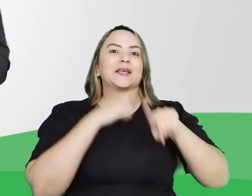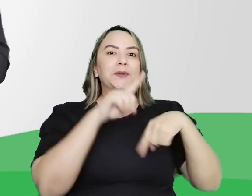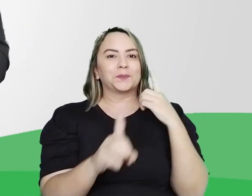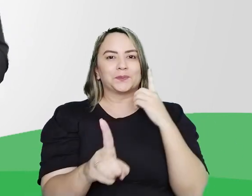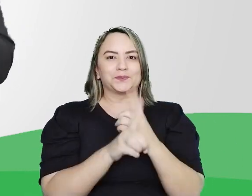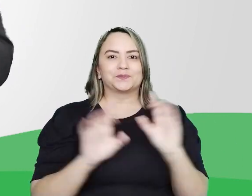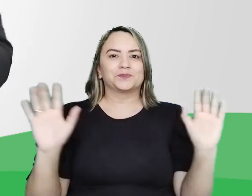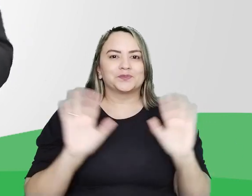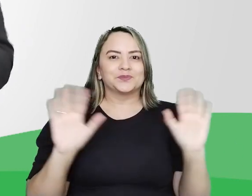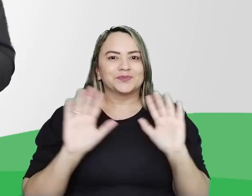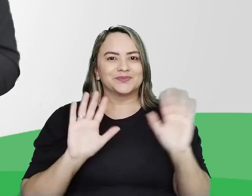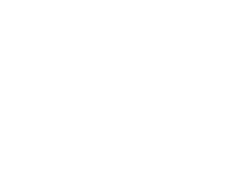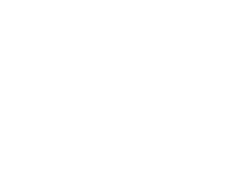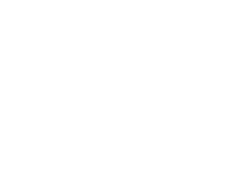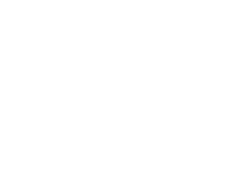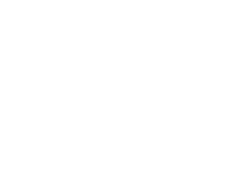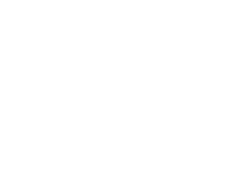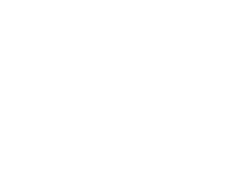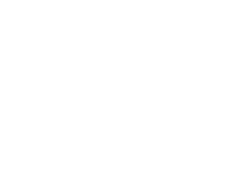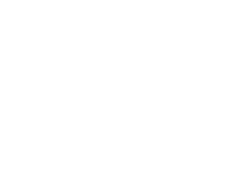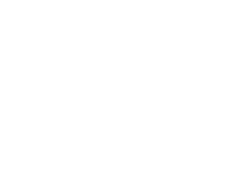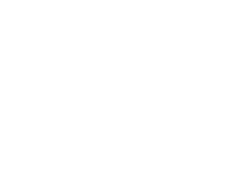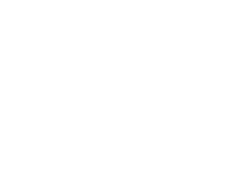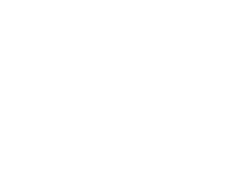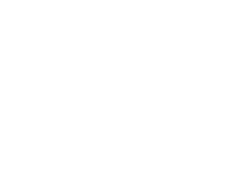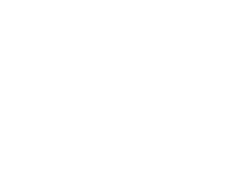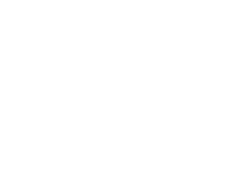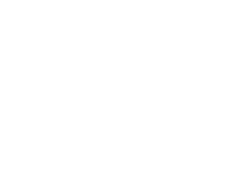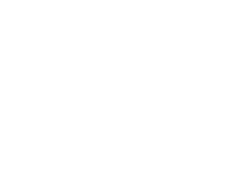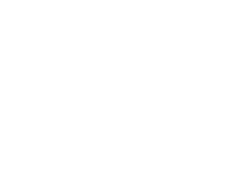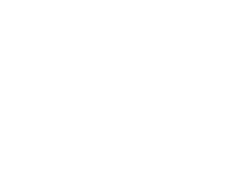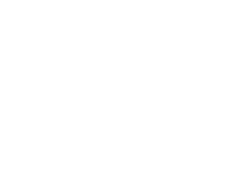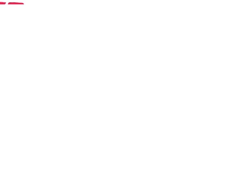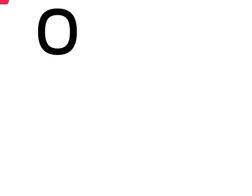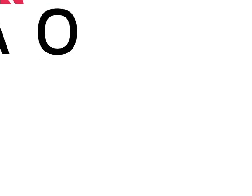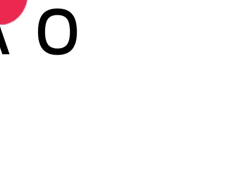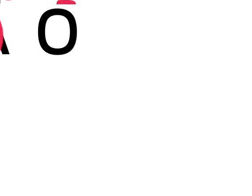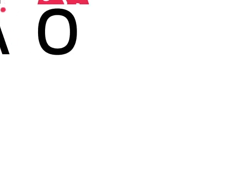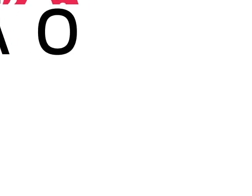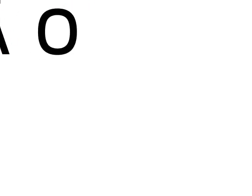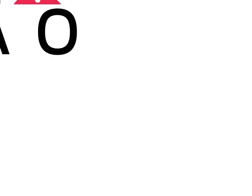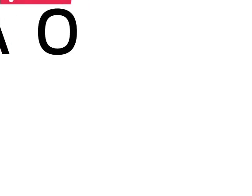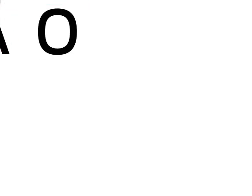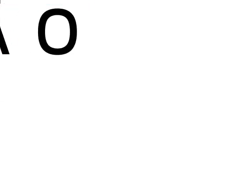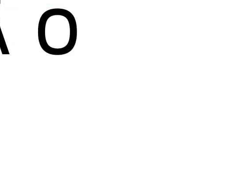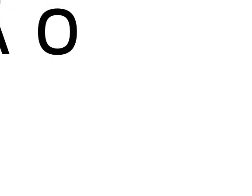compreendido e até a próxima.